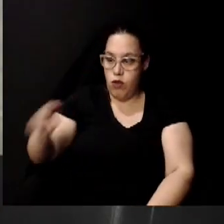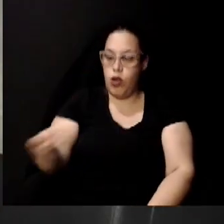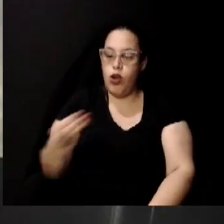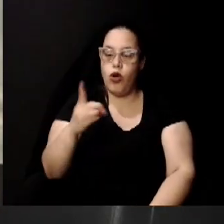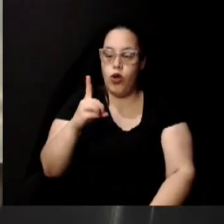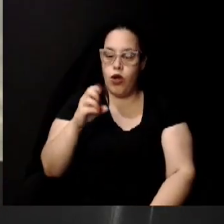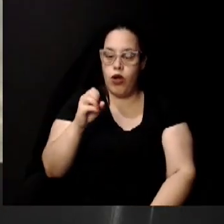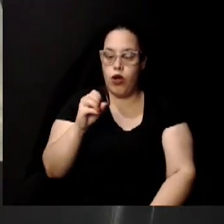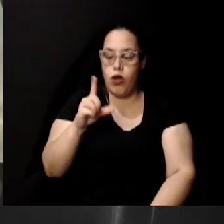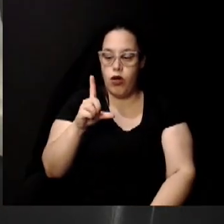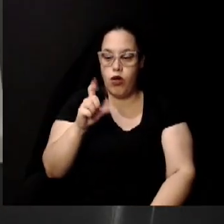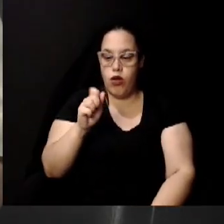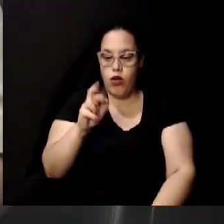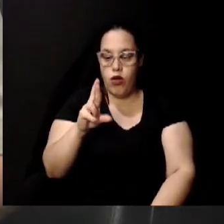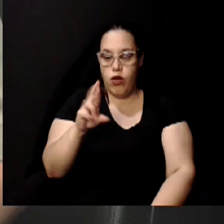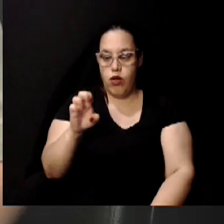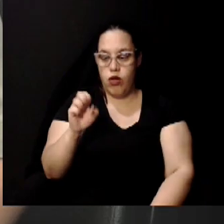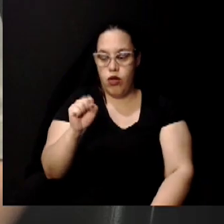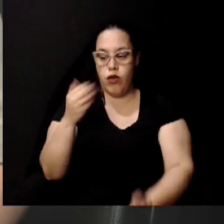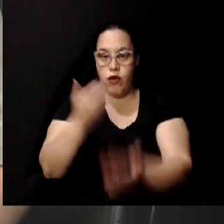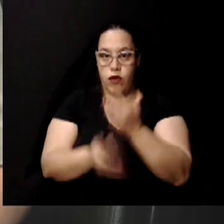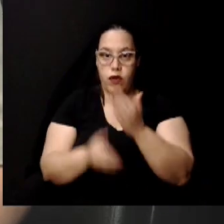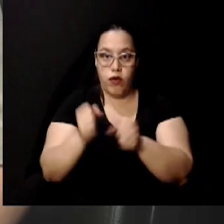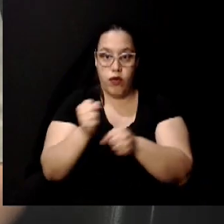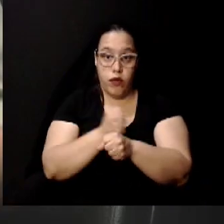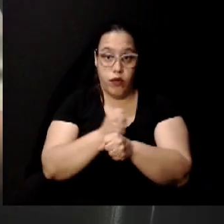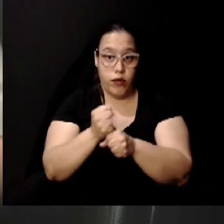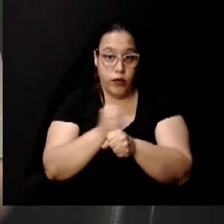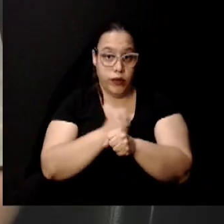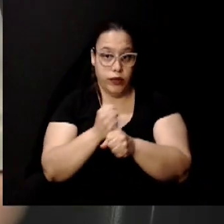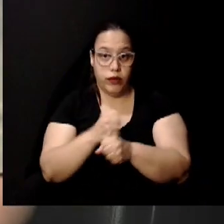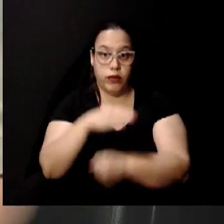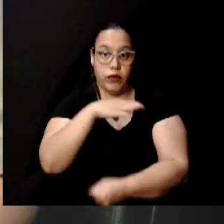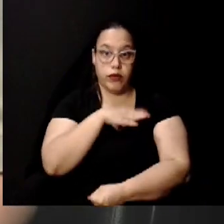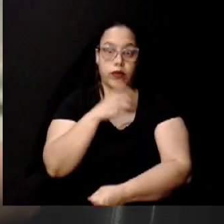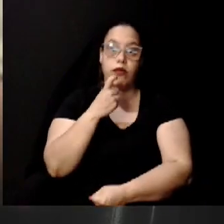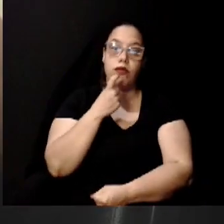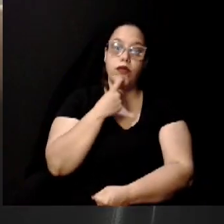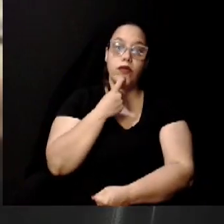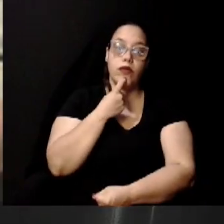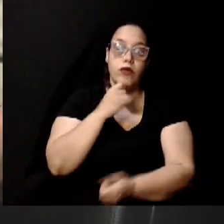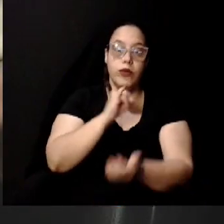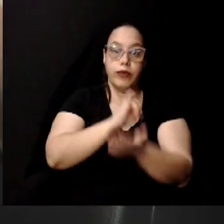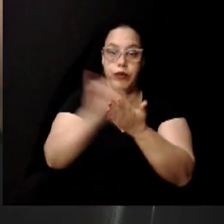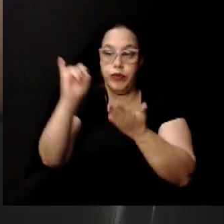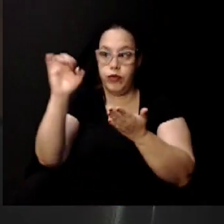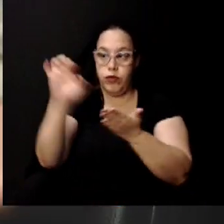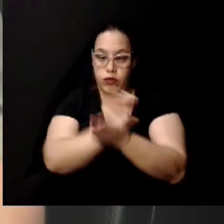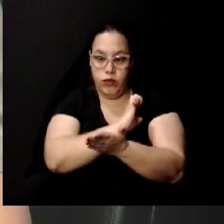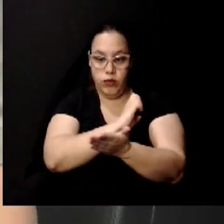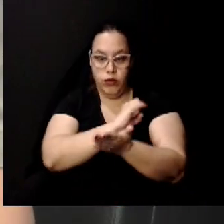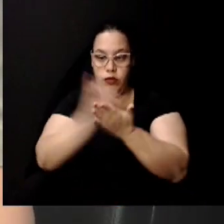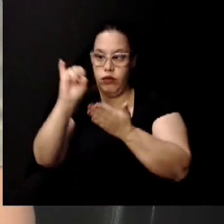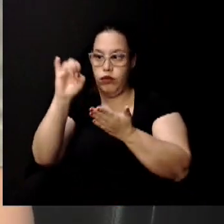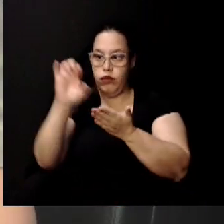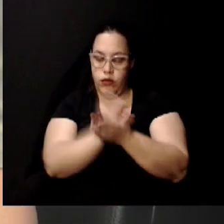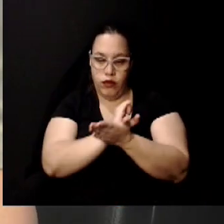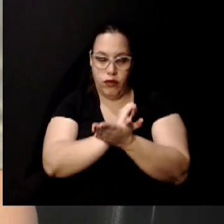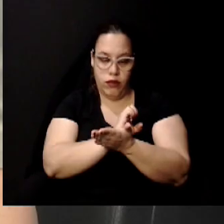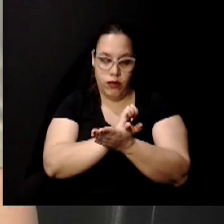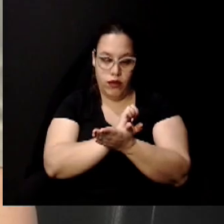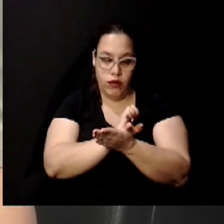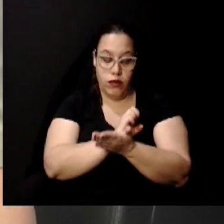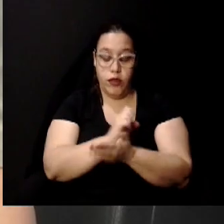de perda anual para a cidade de Campinas, em termos de exportação. E o Tarcísio fez